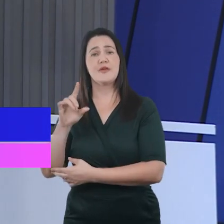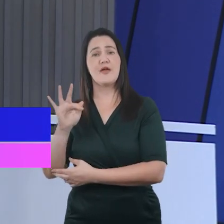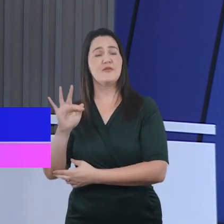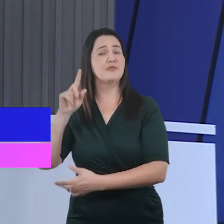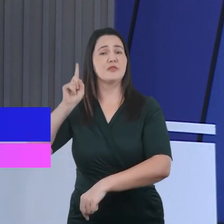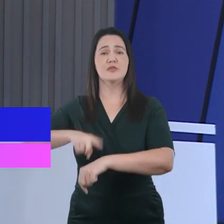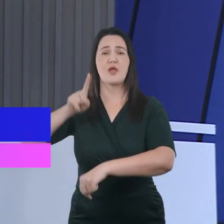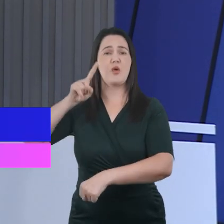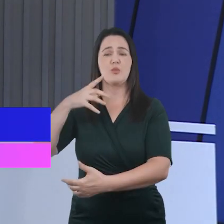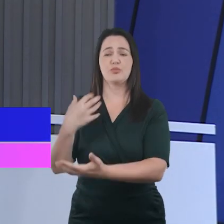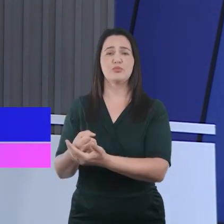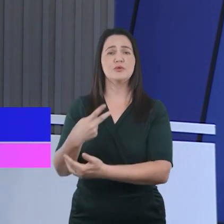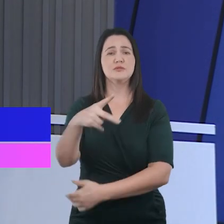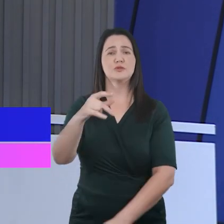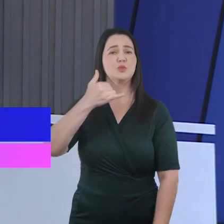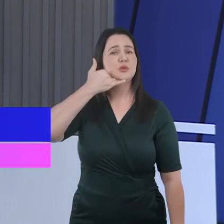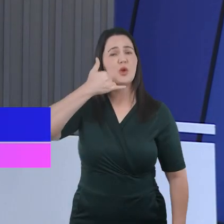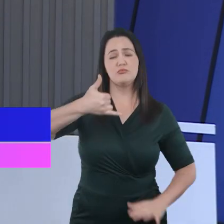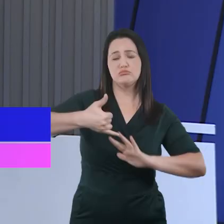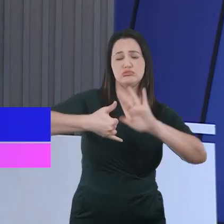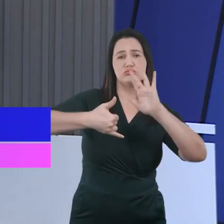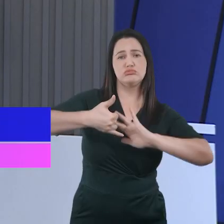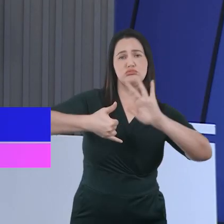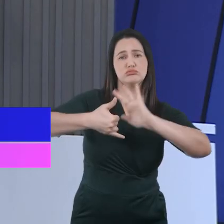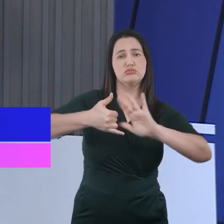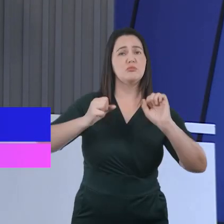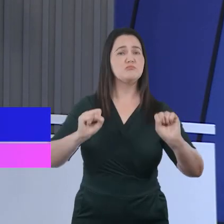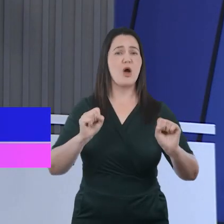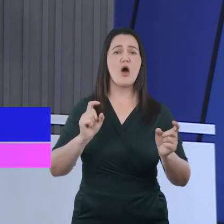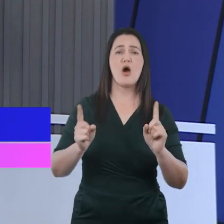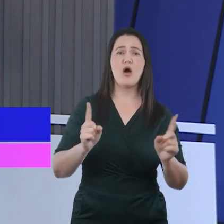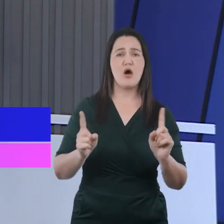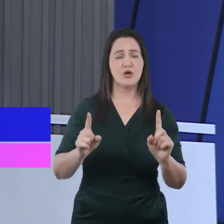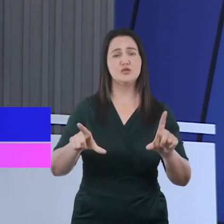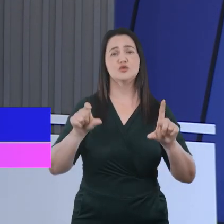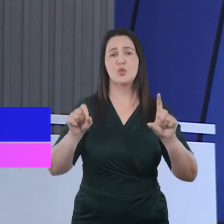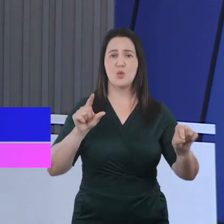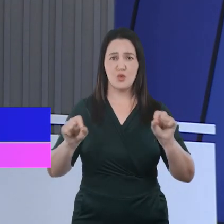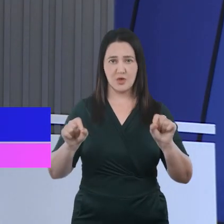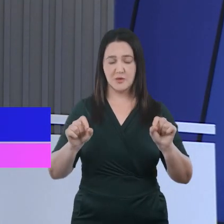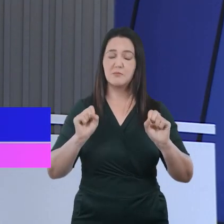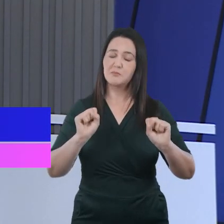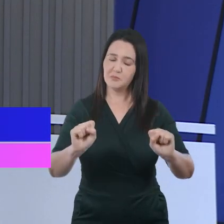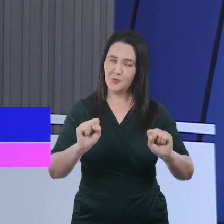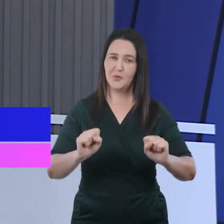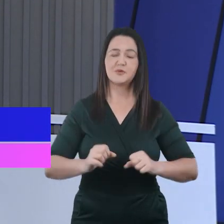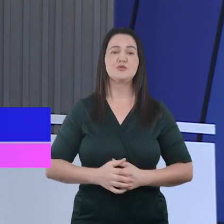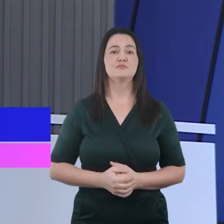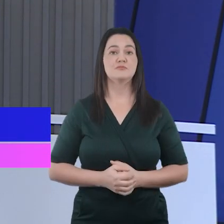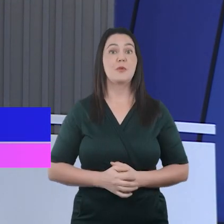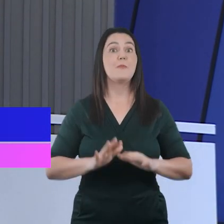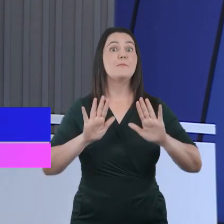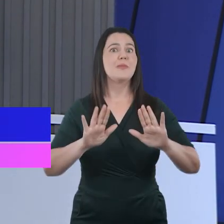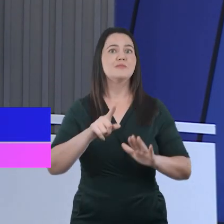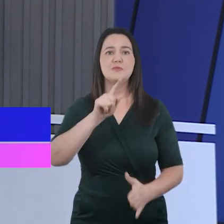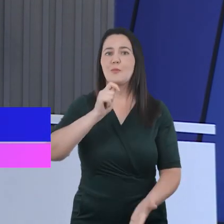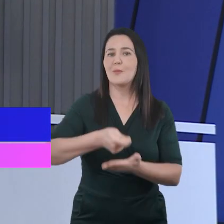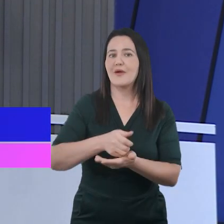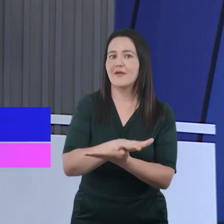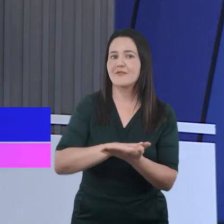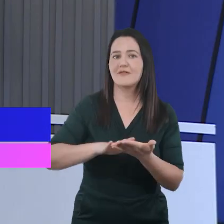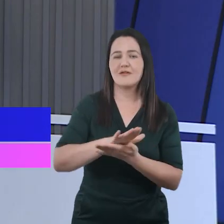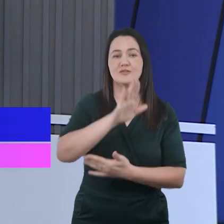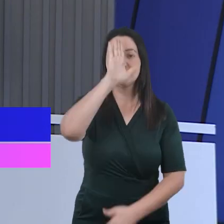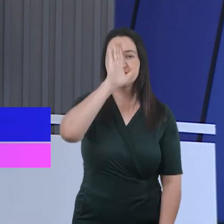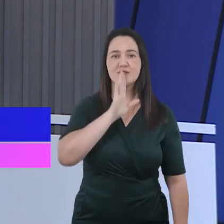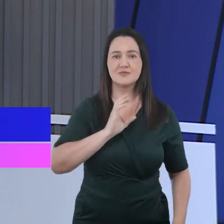você baixa e já vai ter no seu celular. Ou se tiver a opção pelo correio e você quer o material pelo correio, é só clicar aqui, fazer o seu cadastro e